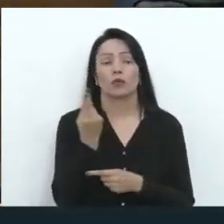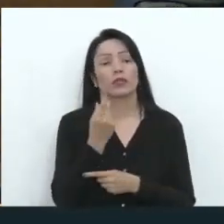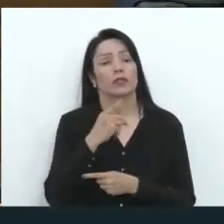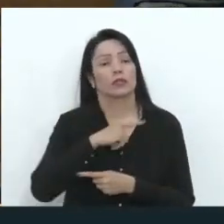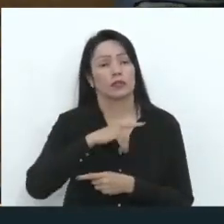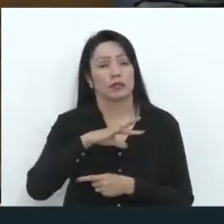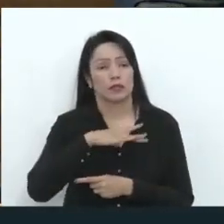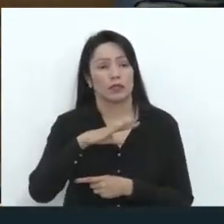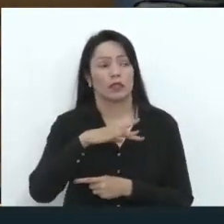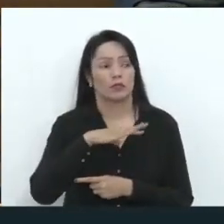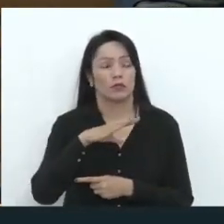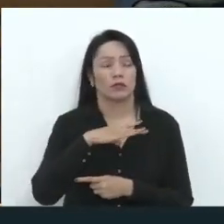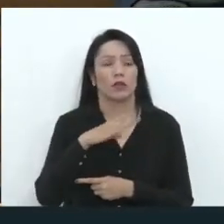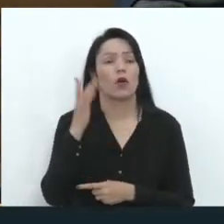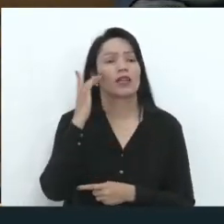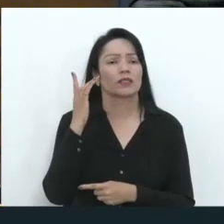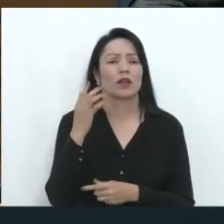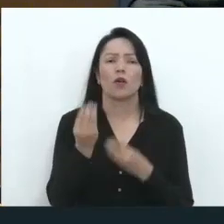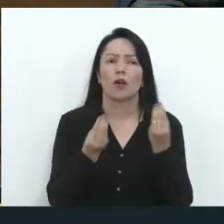eu acho que como é